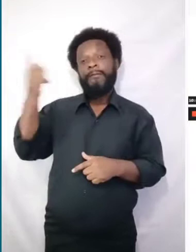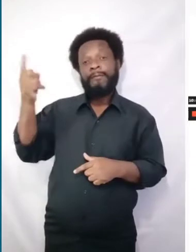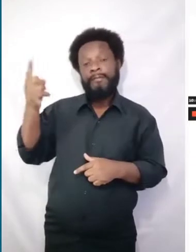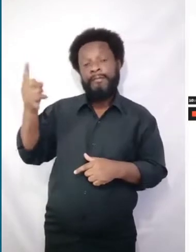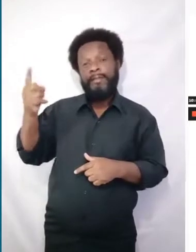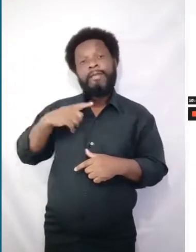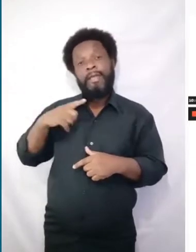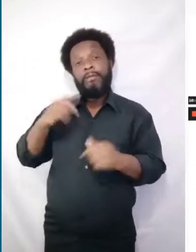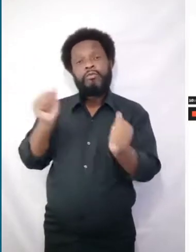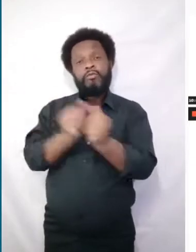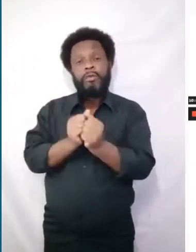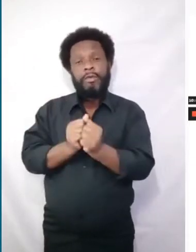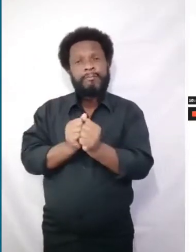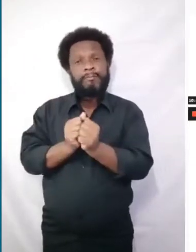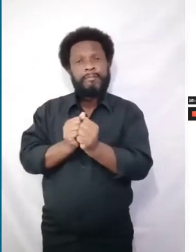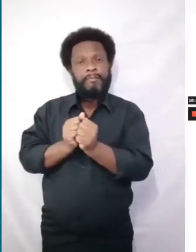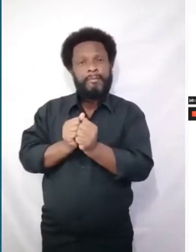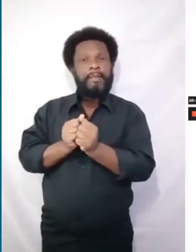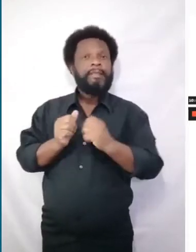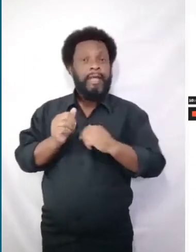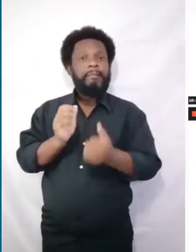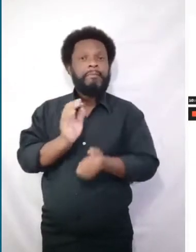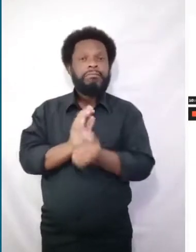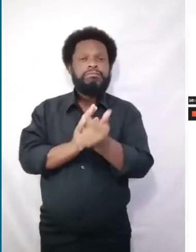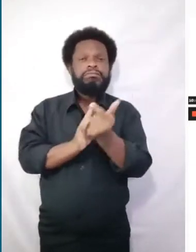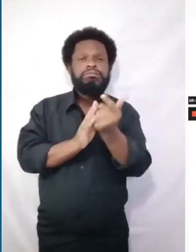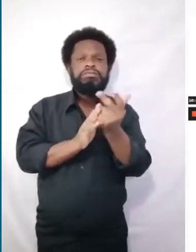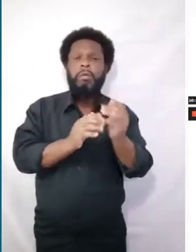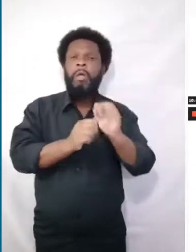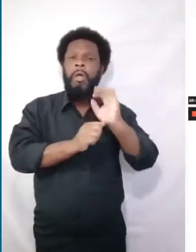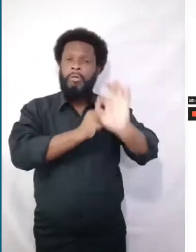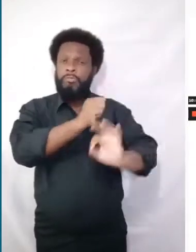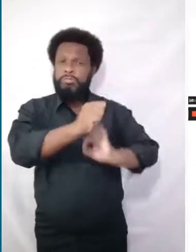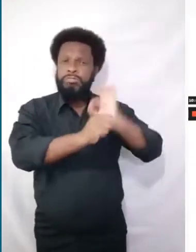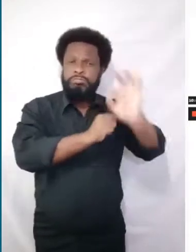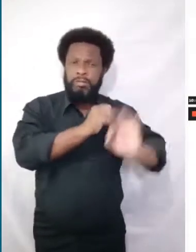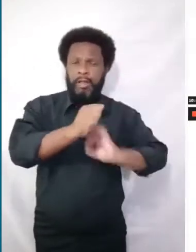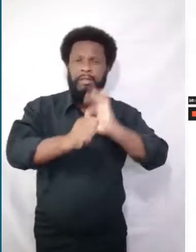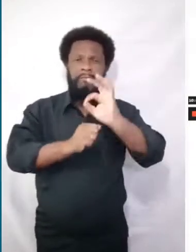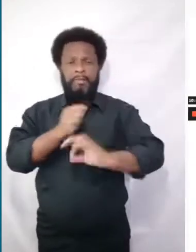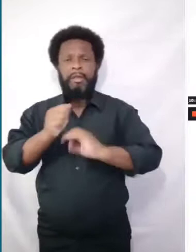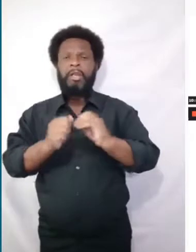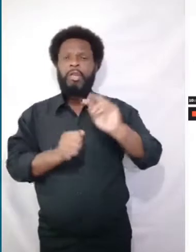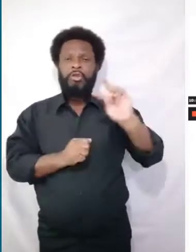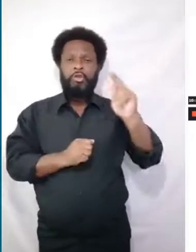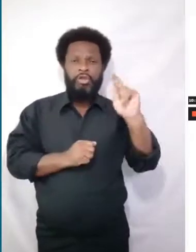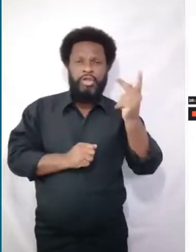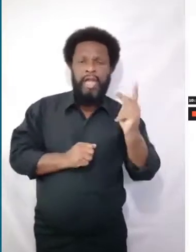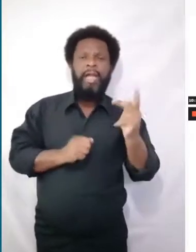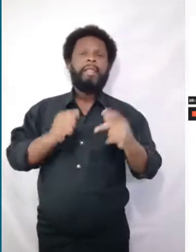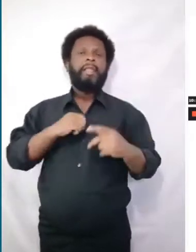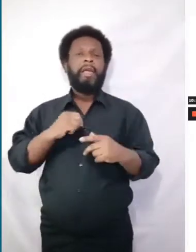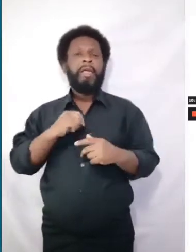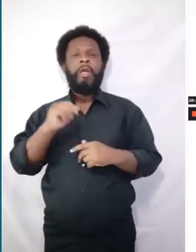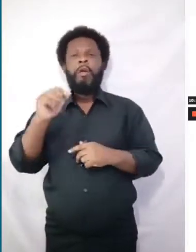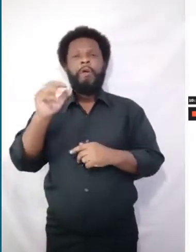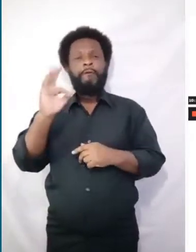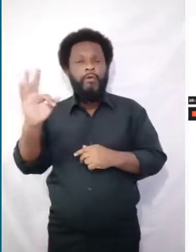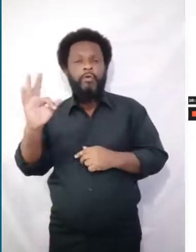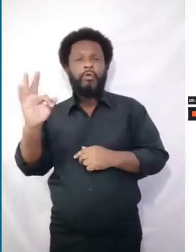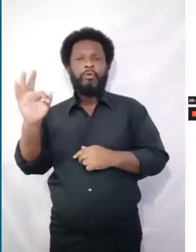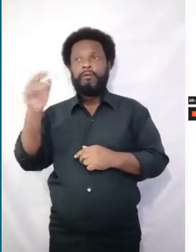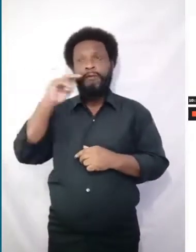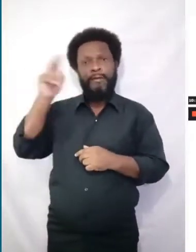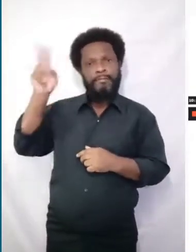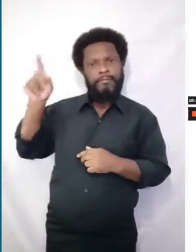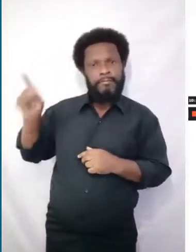NH3 parece, né, com o BF3, né, digamos assim, na quantidade de átomos envolvidos, né, tem um nitrogênio, 3